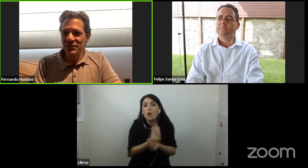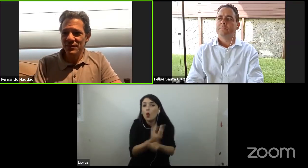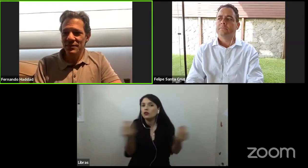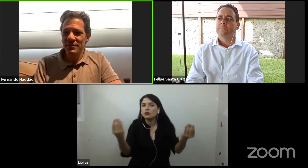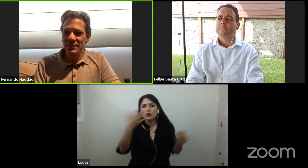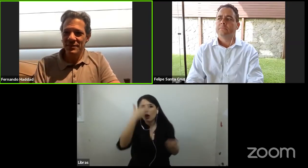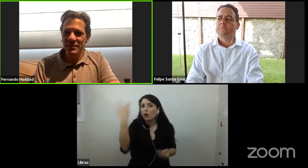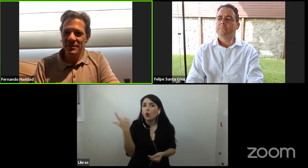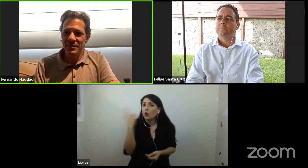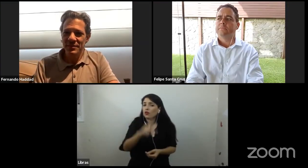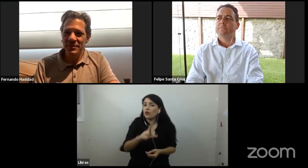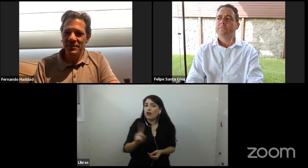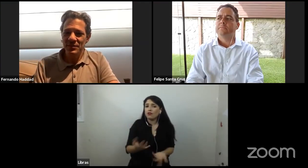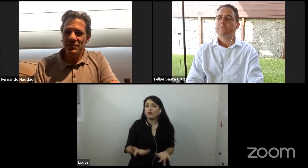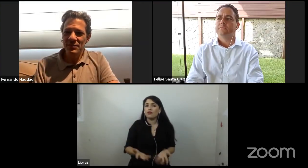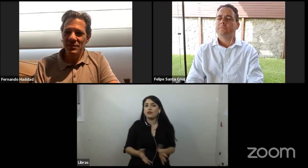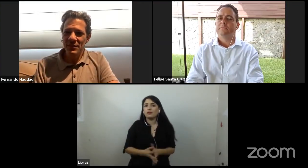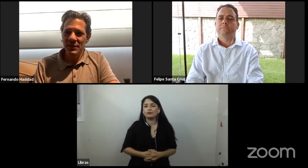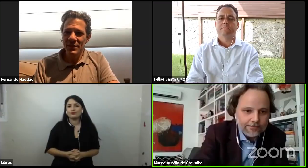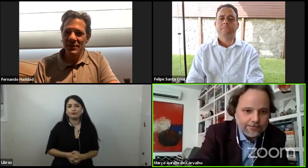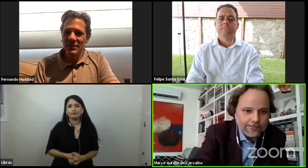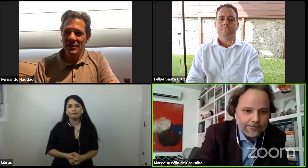acesso.